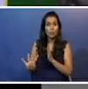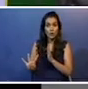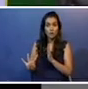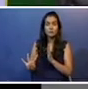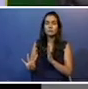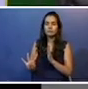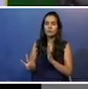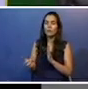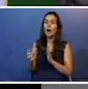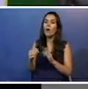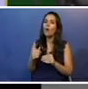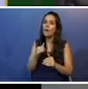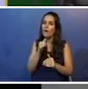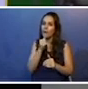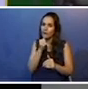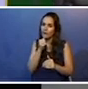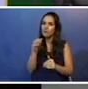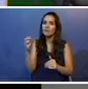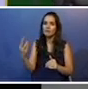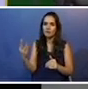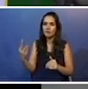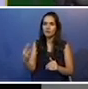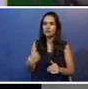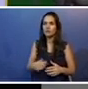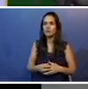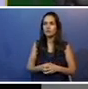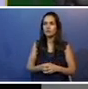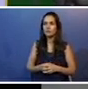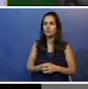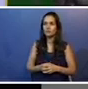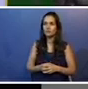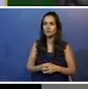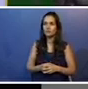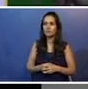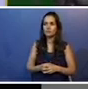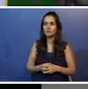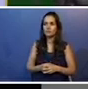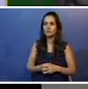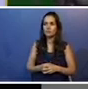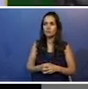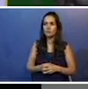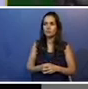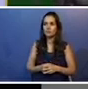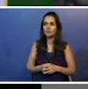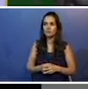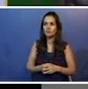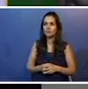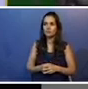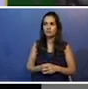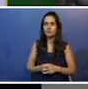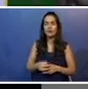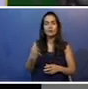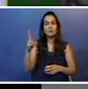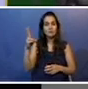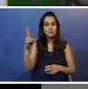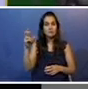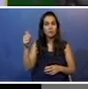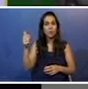são 3 horas. E o ponteirão está no 4, como é de 5 em 5, olha,